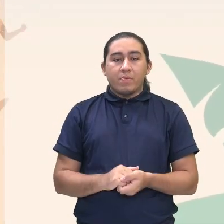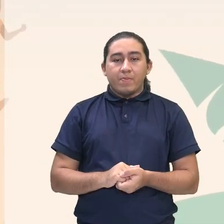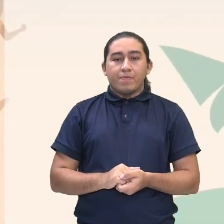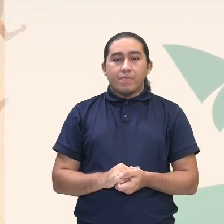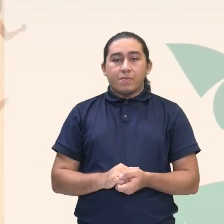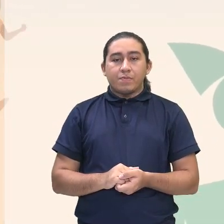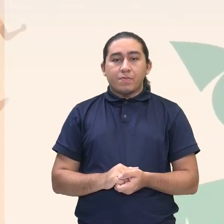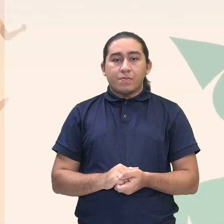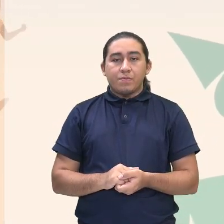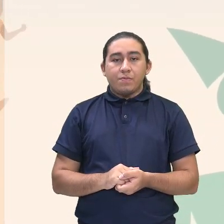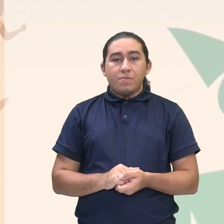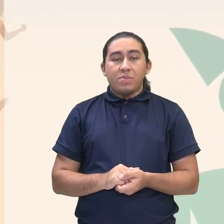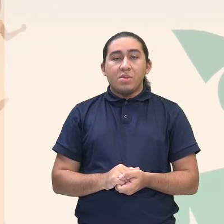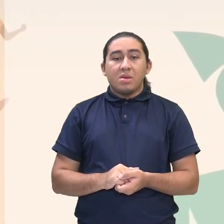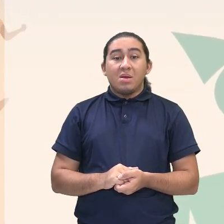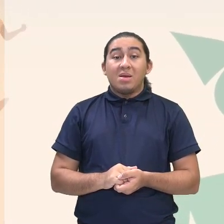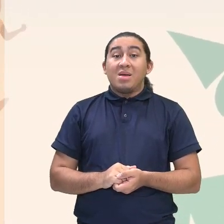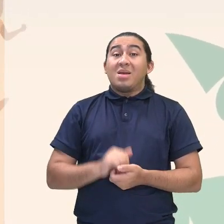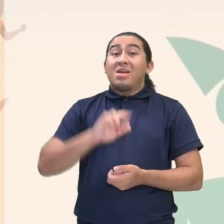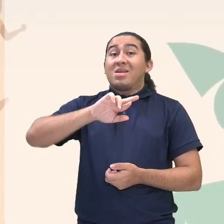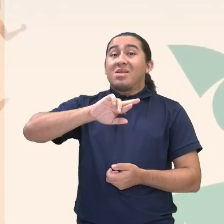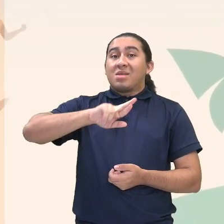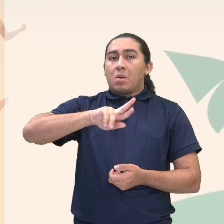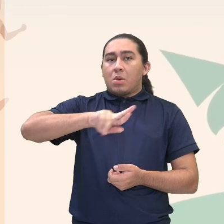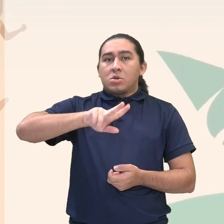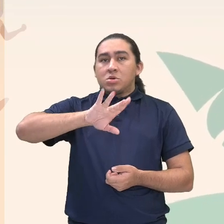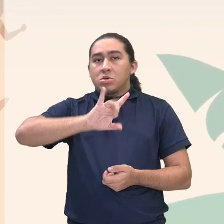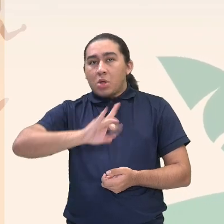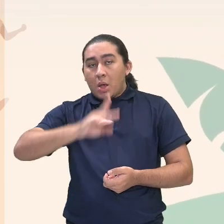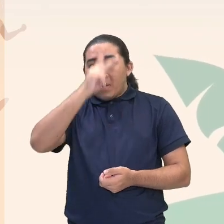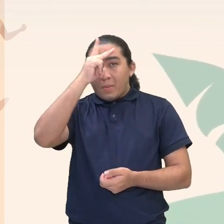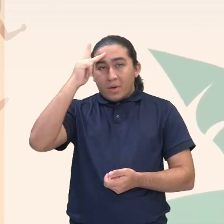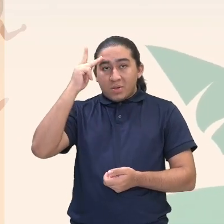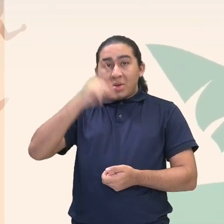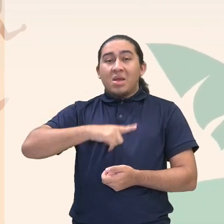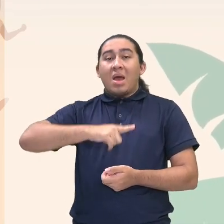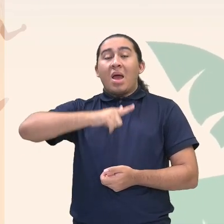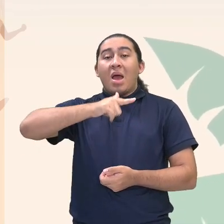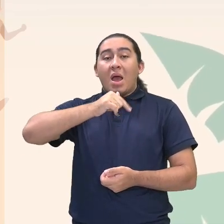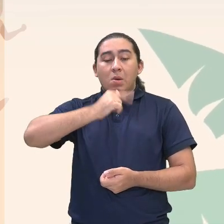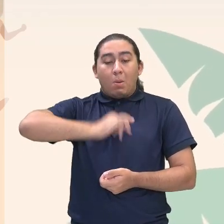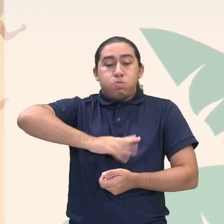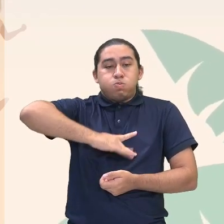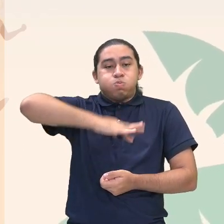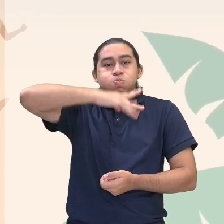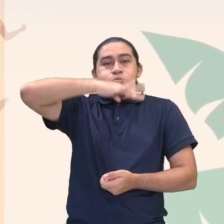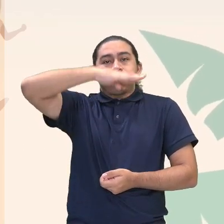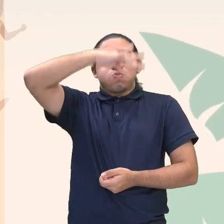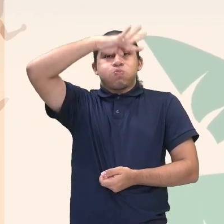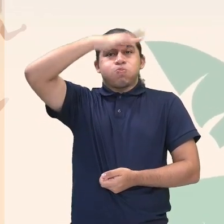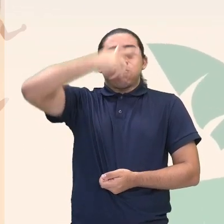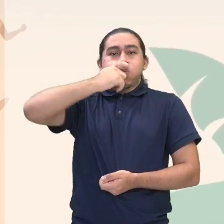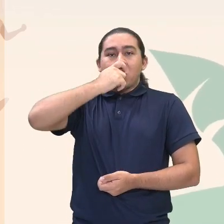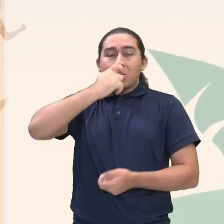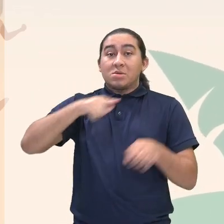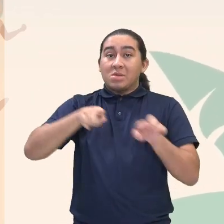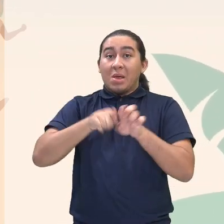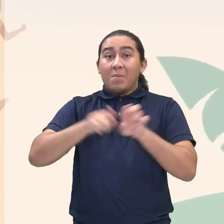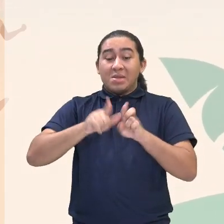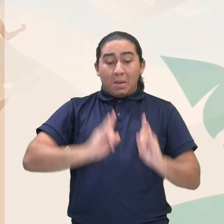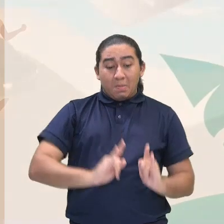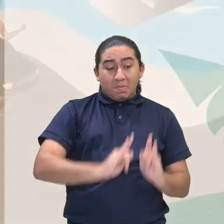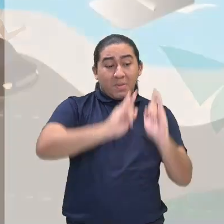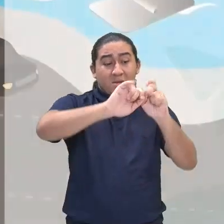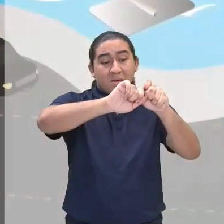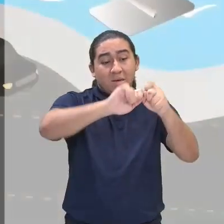tsunami não vai apenas afogar pessoas próximas à costa, mas também destruir casas, prédios